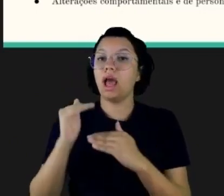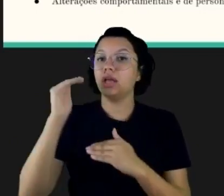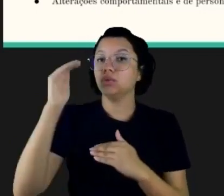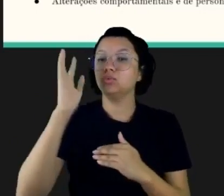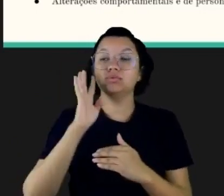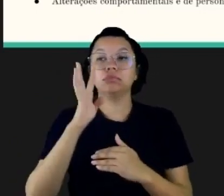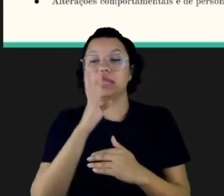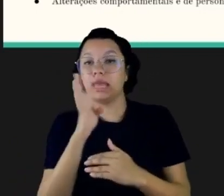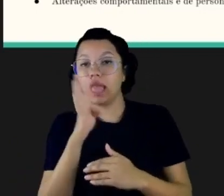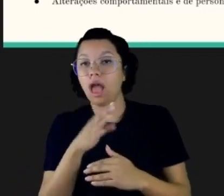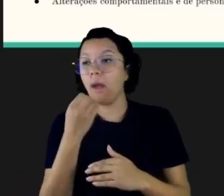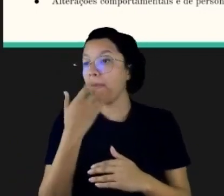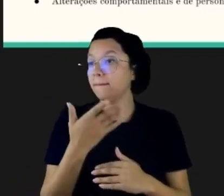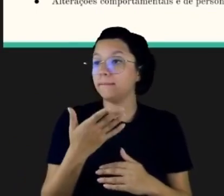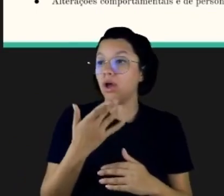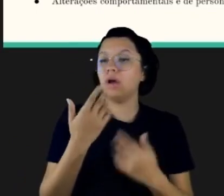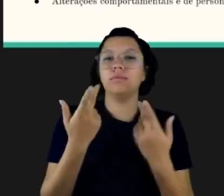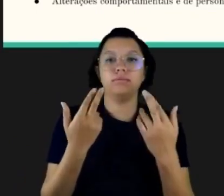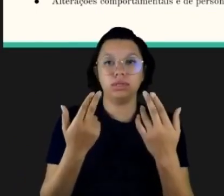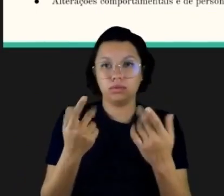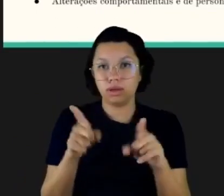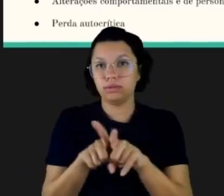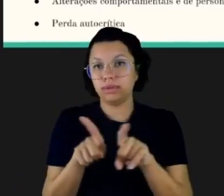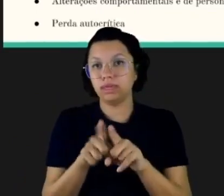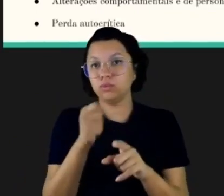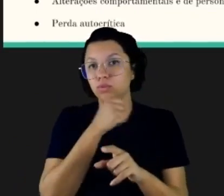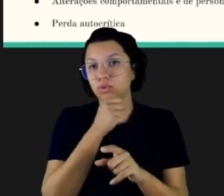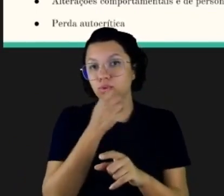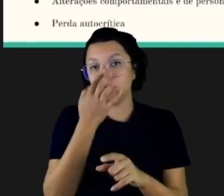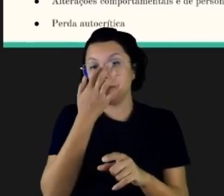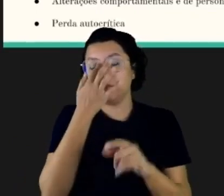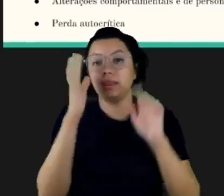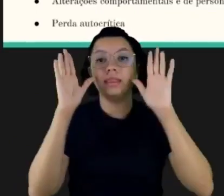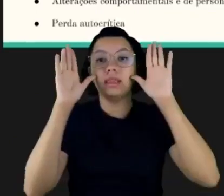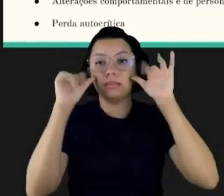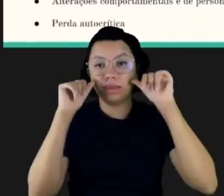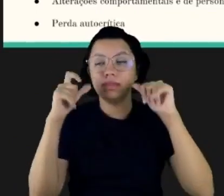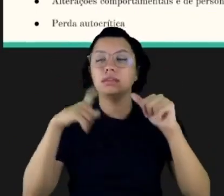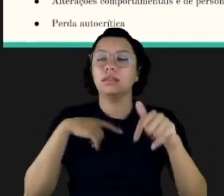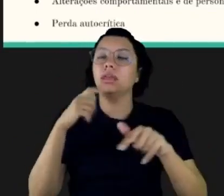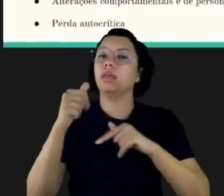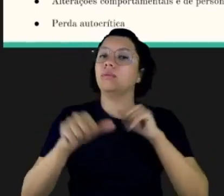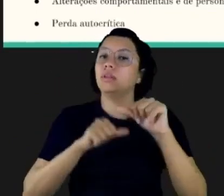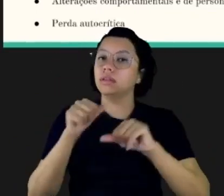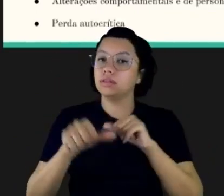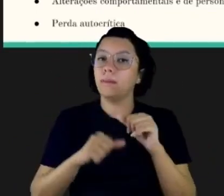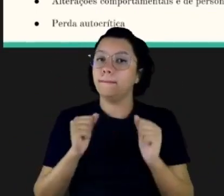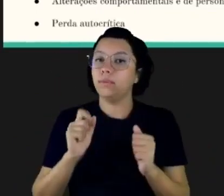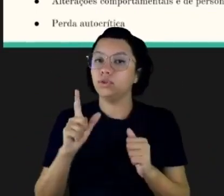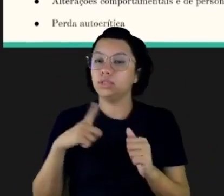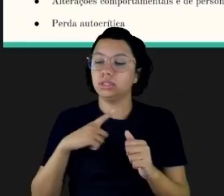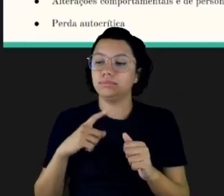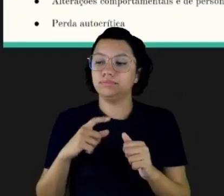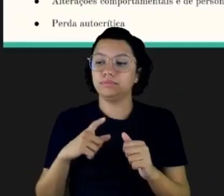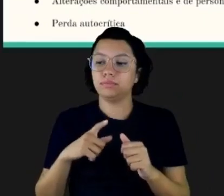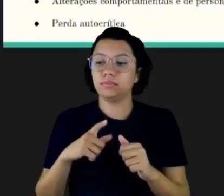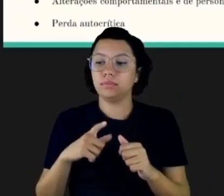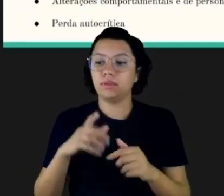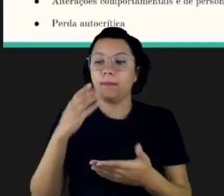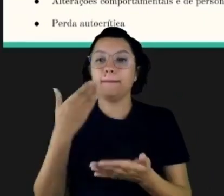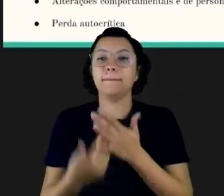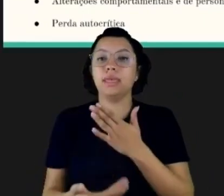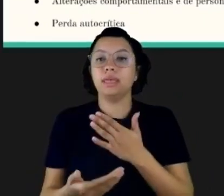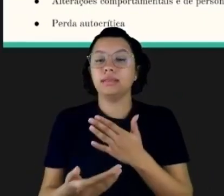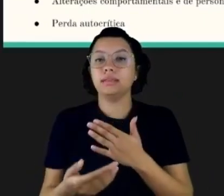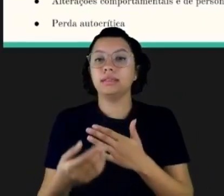vai ser esse idoso também, tá? Na demência, a gente pode ter alteração. E a perda da autocrítica, ele perde, né? Ali a